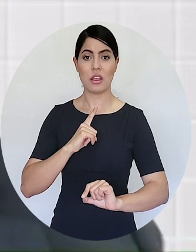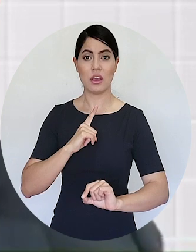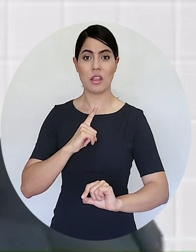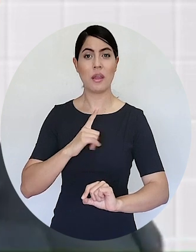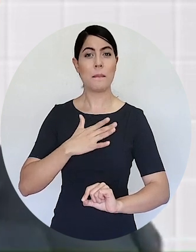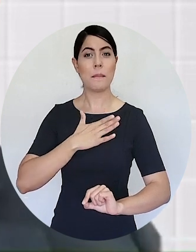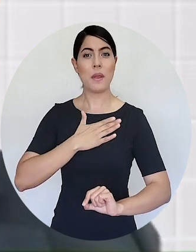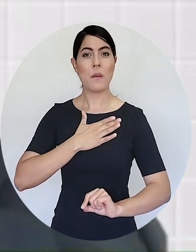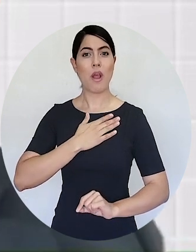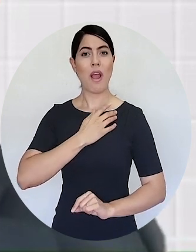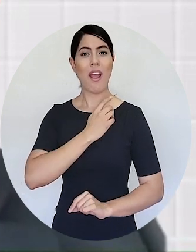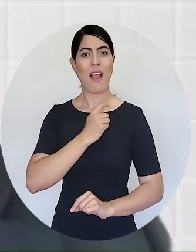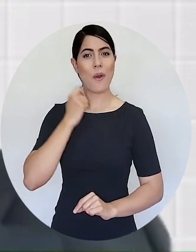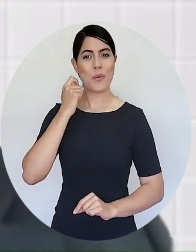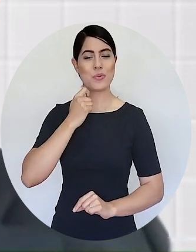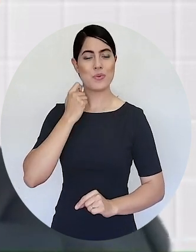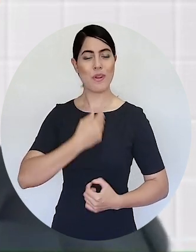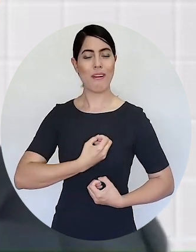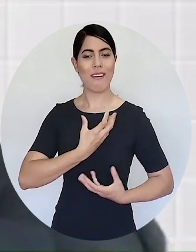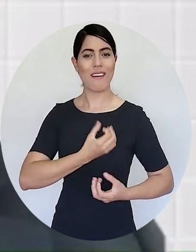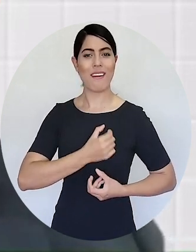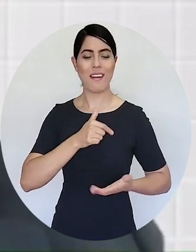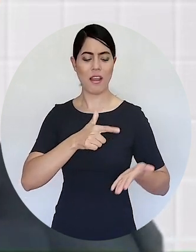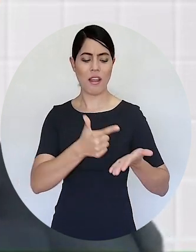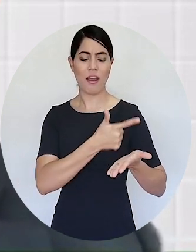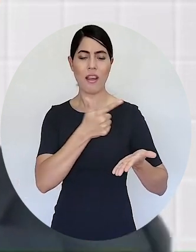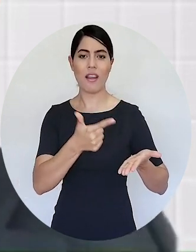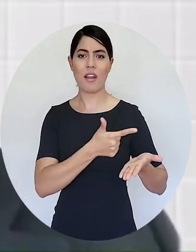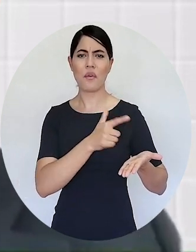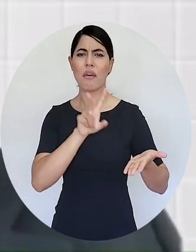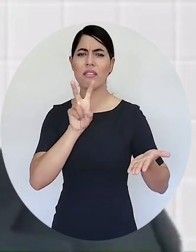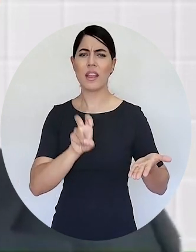extremamente apaixonado, que é o livro Acesso à